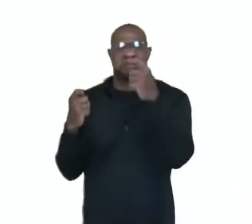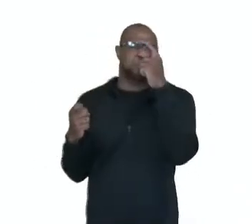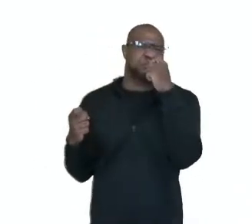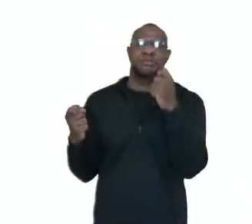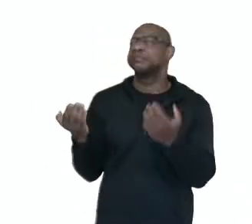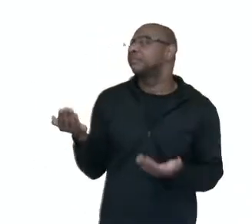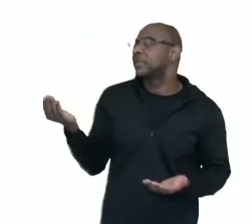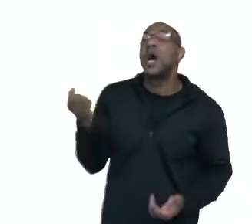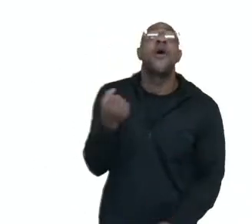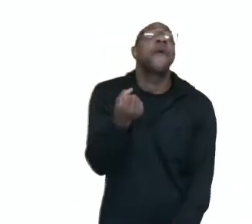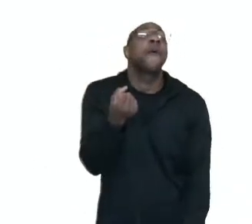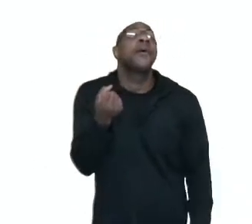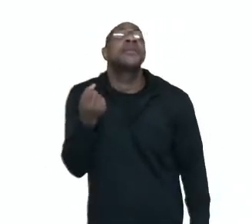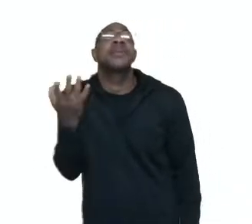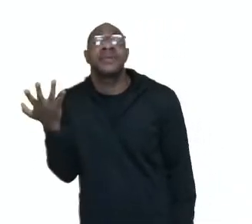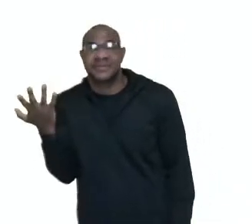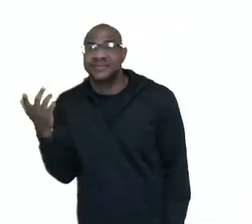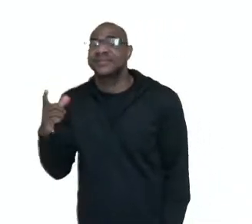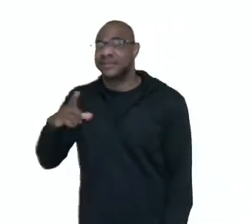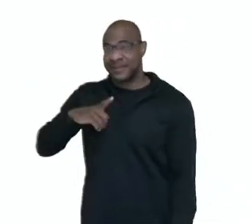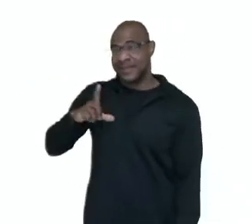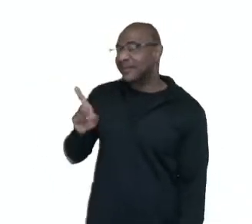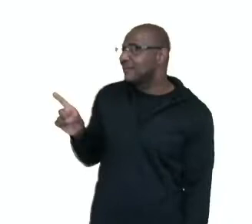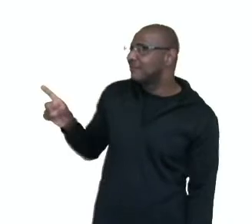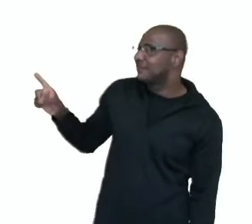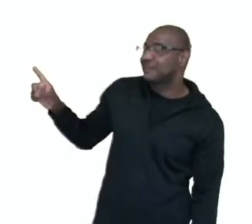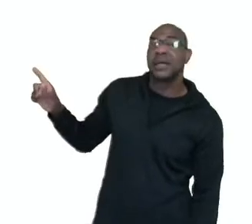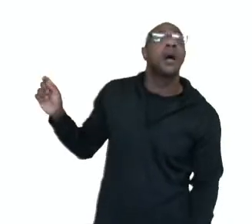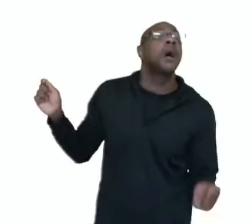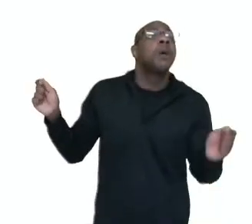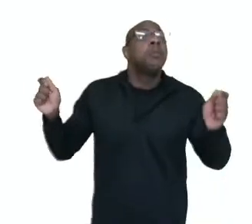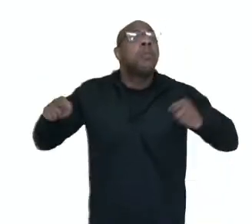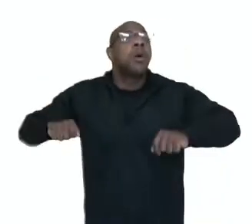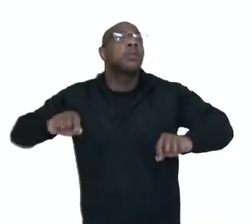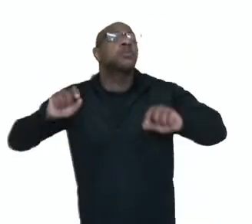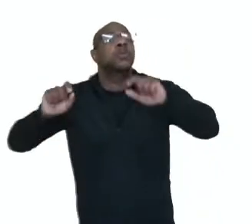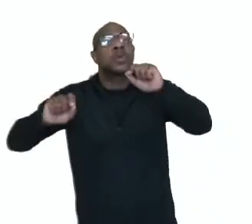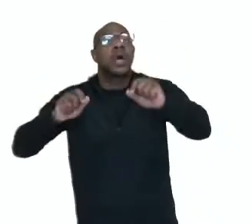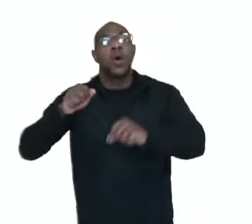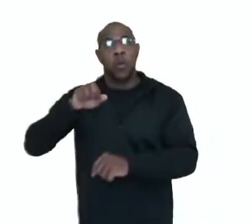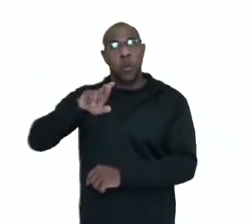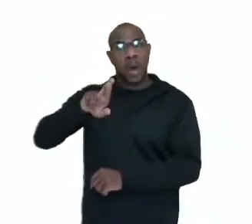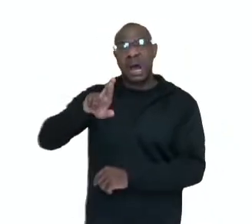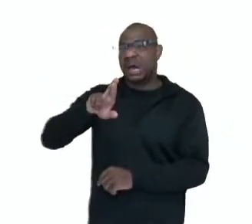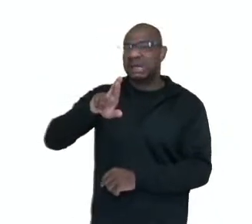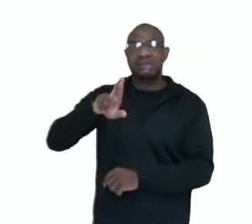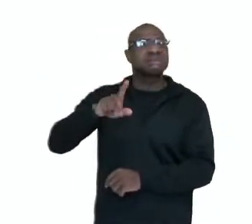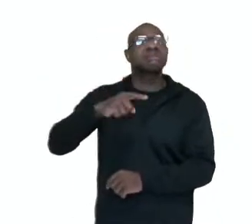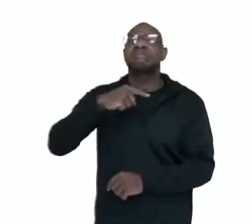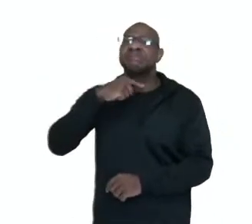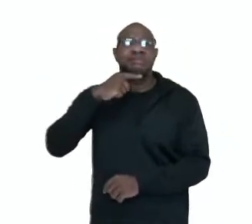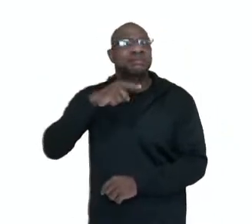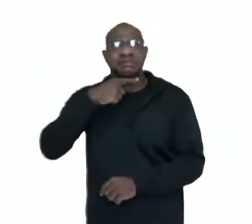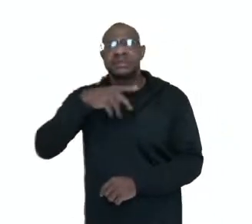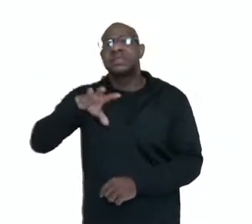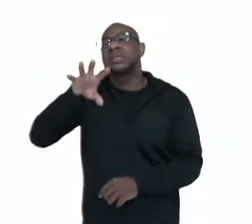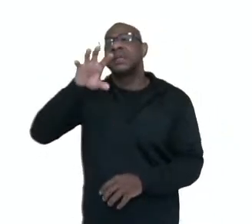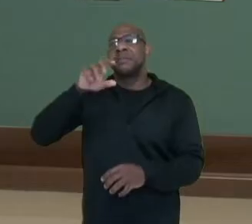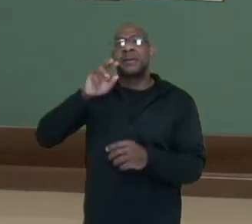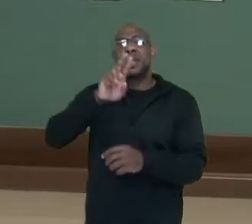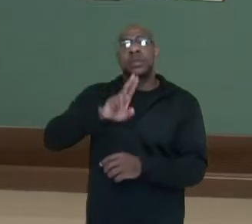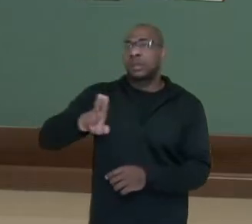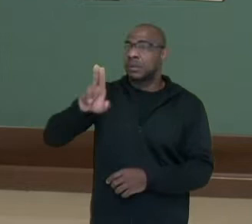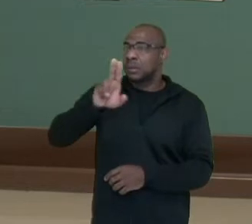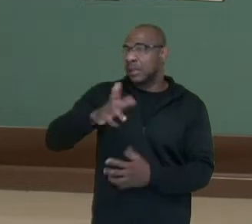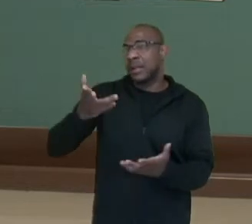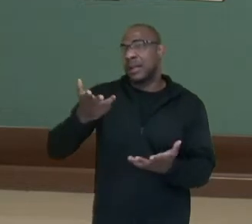né? Uma quantidade demasiada, né, pode tornar o quê? O ar impróprio para ser o quê? Reutilizado ali